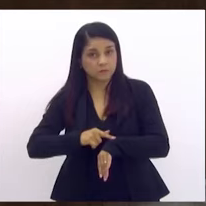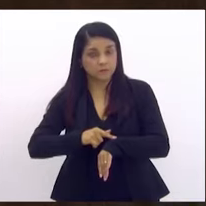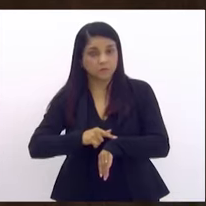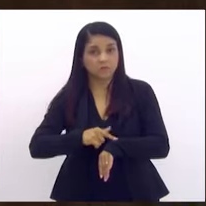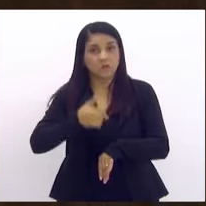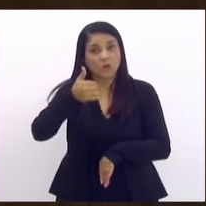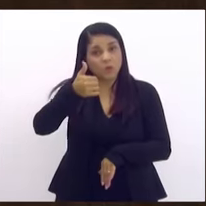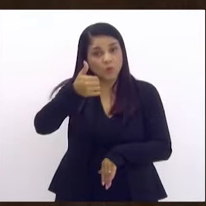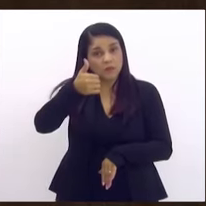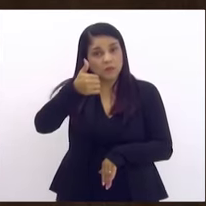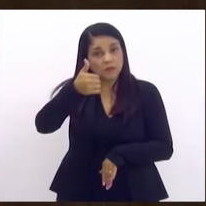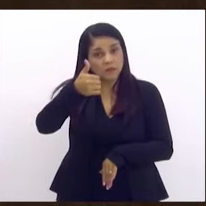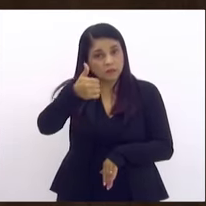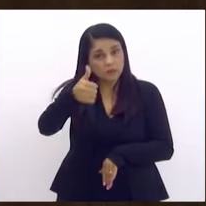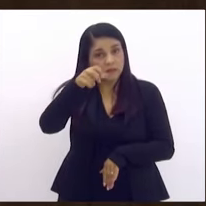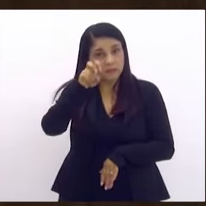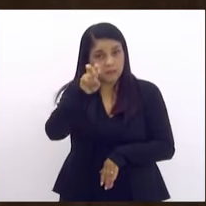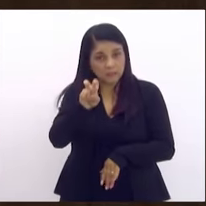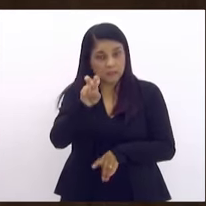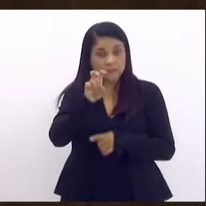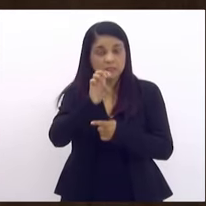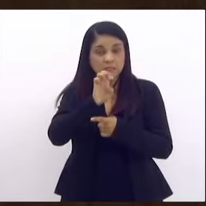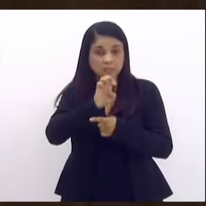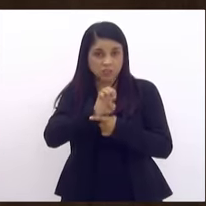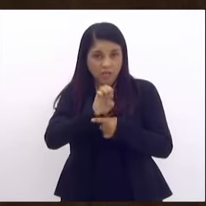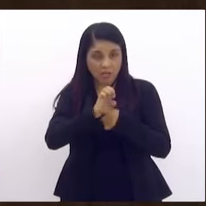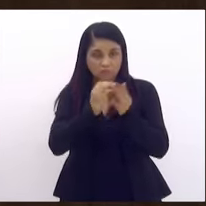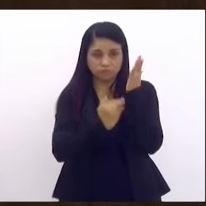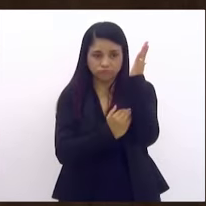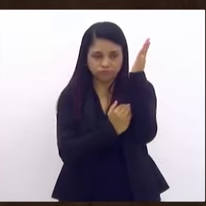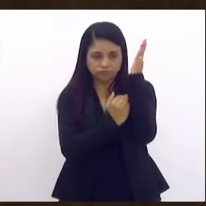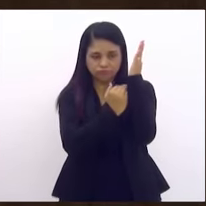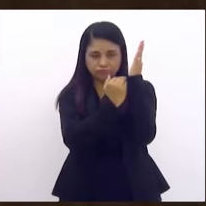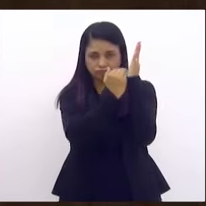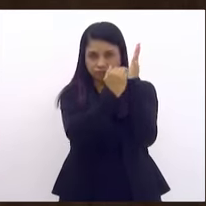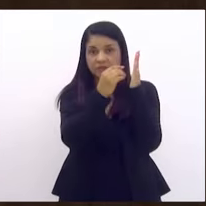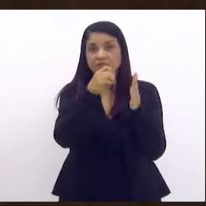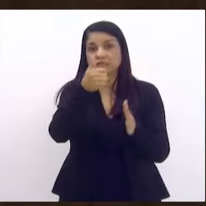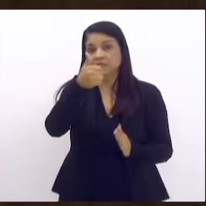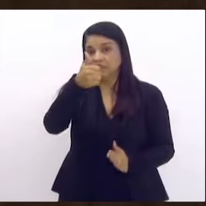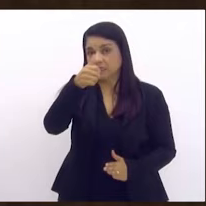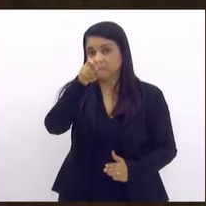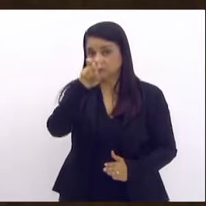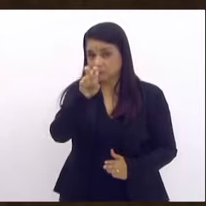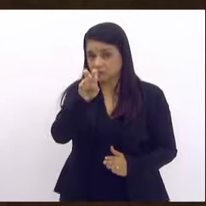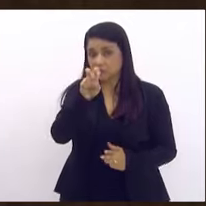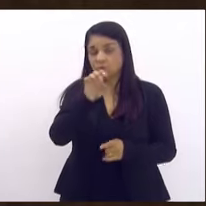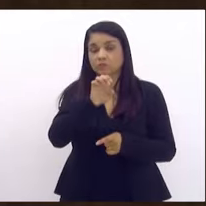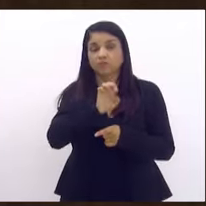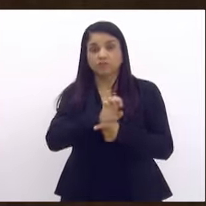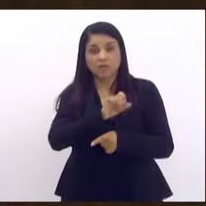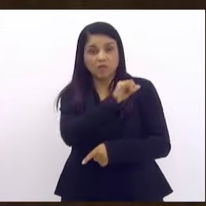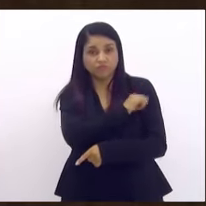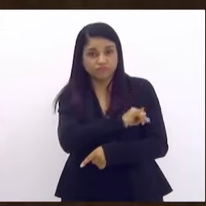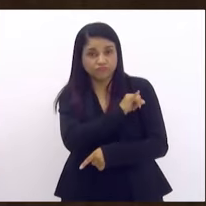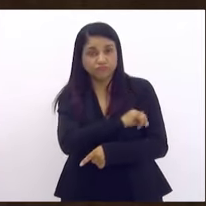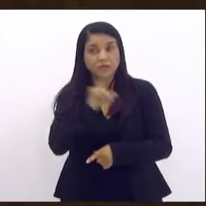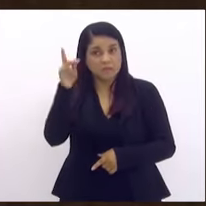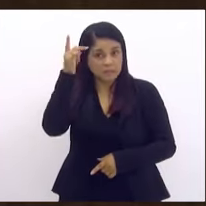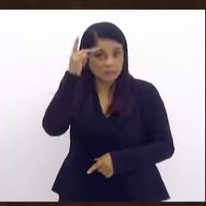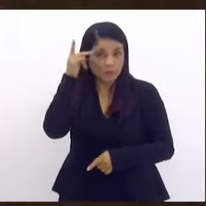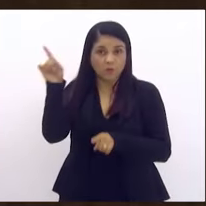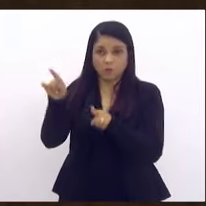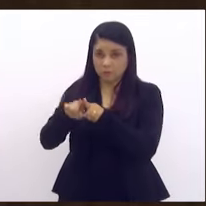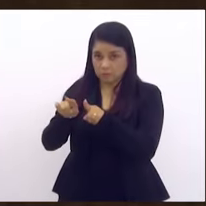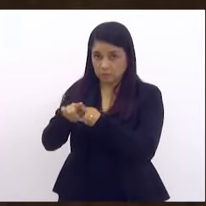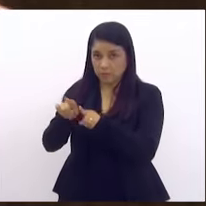105 estado que vai ter a lei que põe inclusive em São Paulo um governador que é conservador